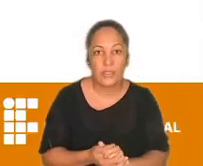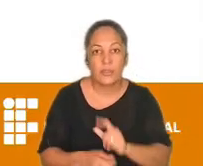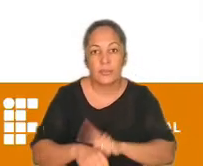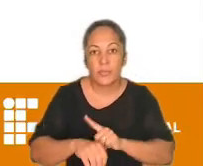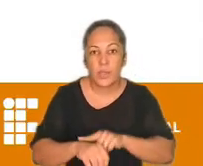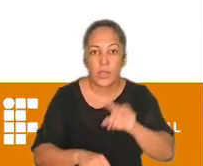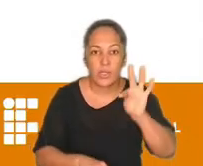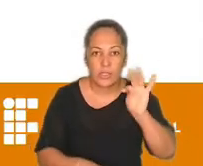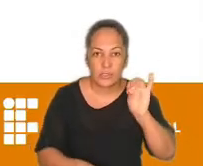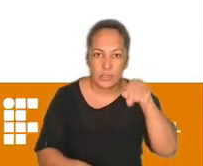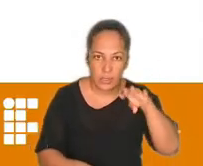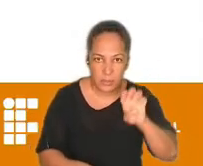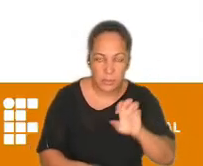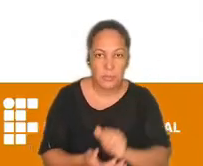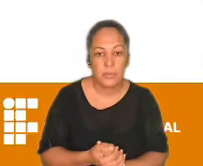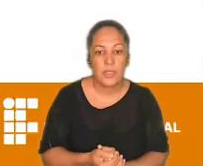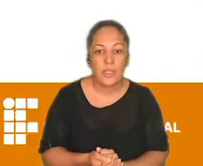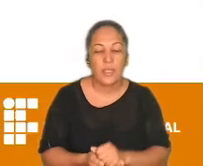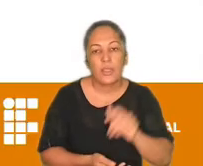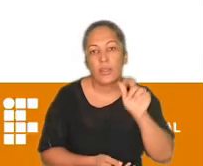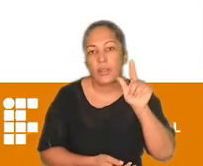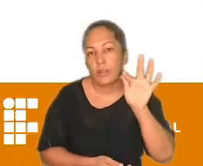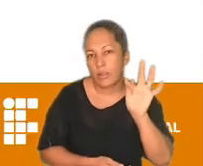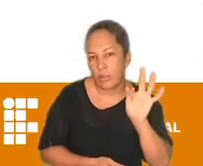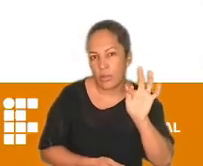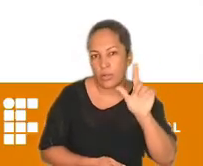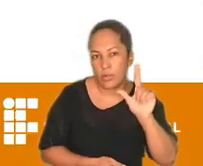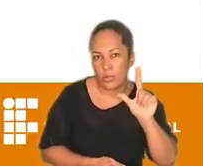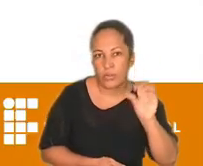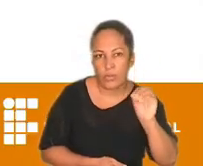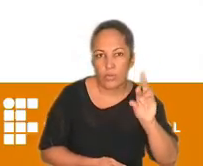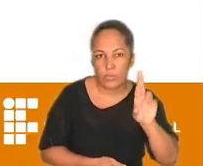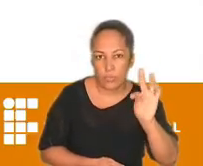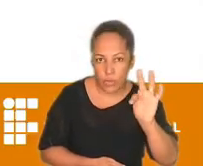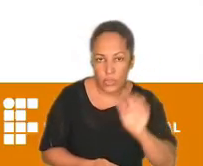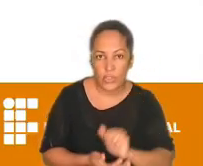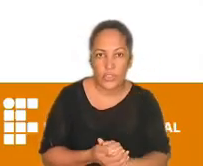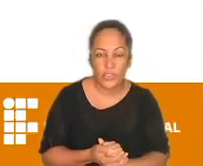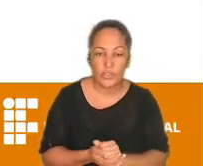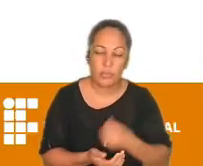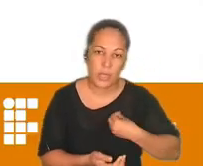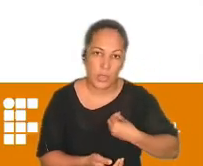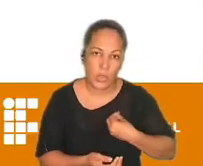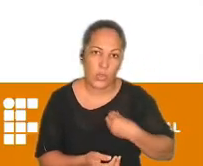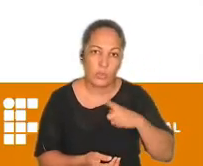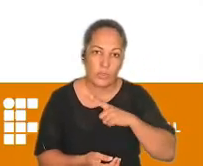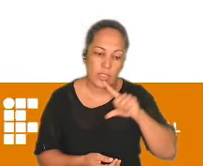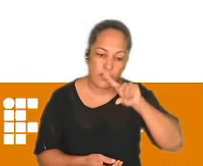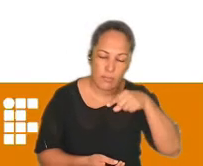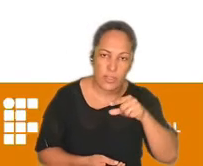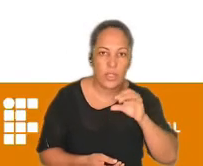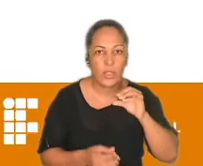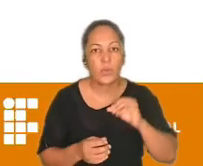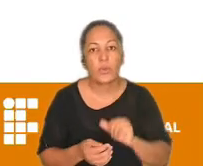ou float, para número quebrado, que tem a casa decimal, e integer, que é para os números inteiros, que não tem casa